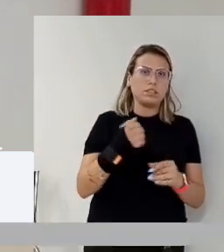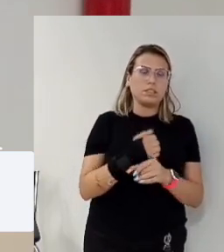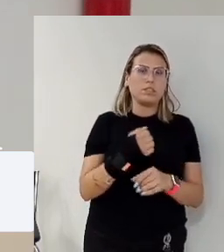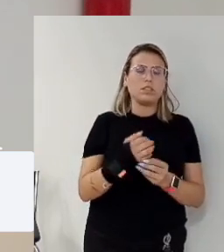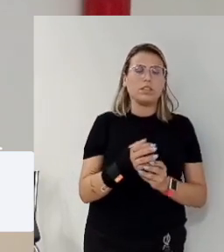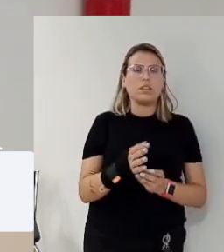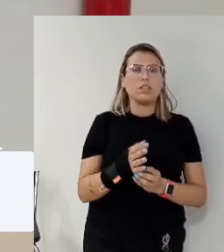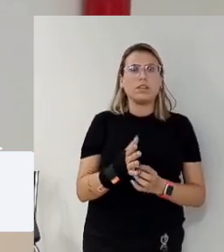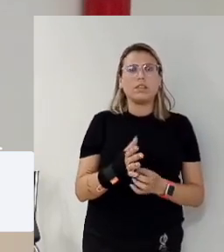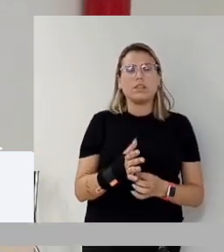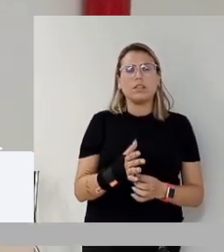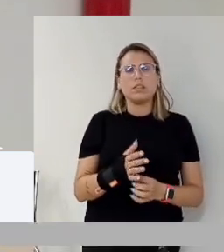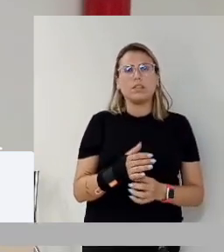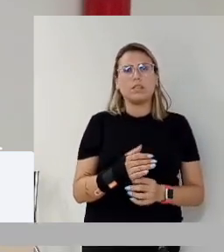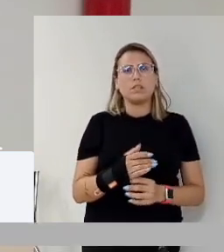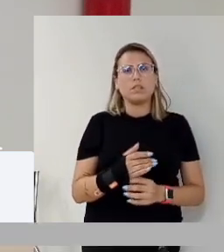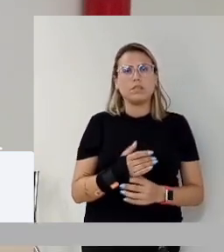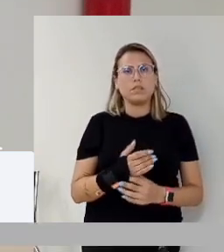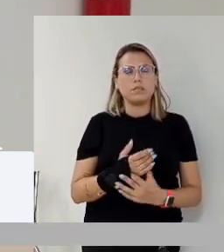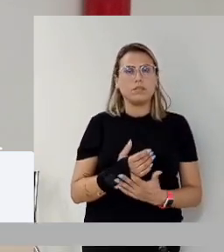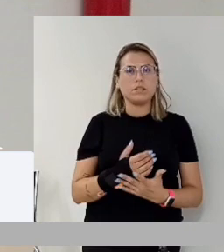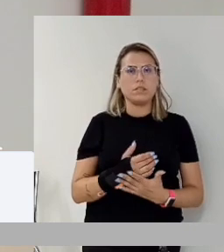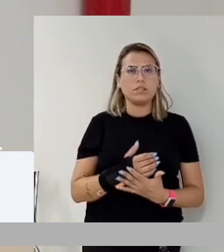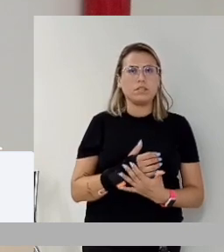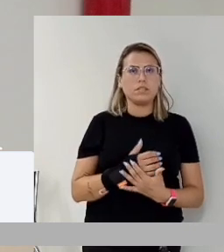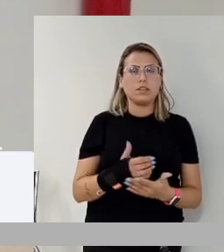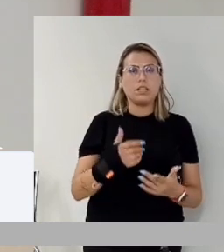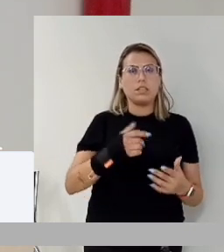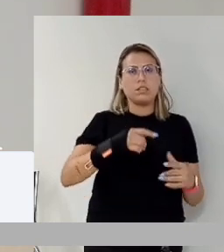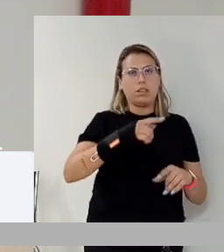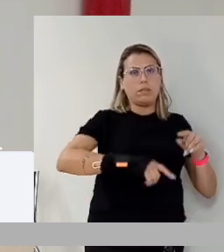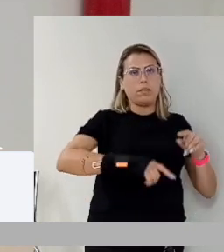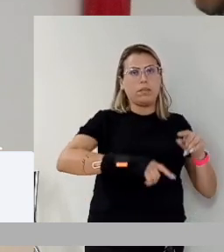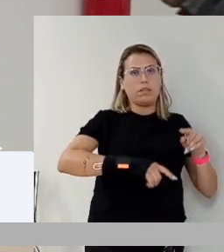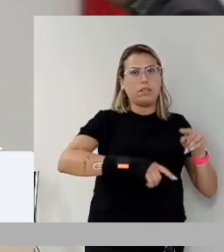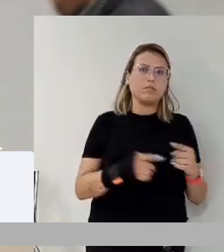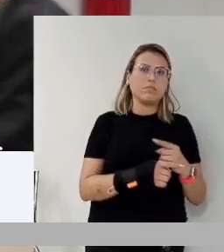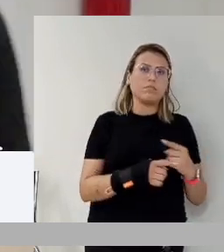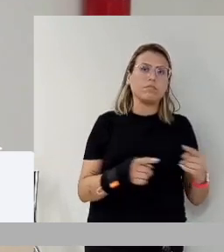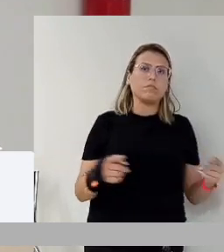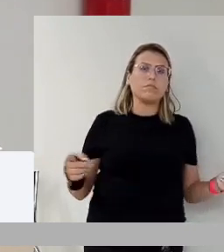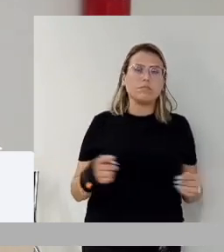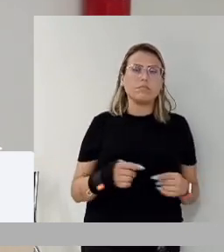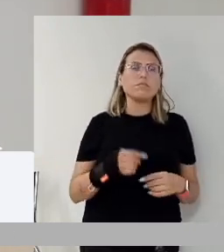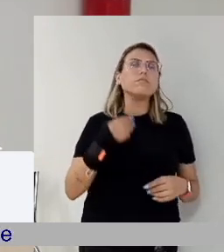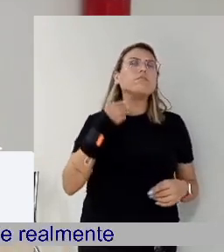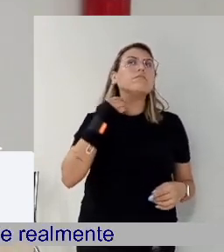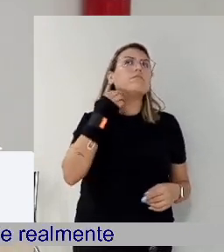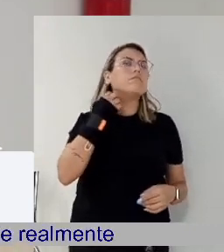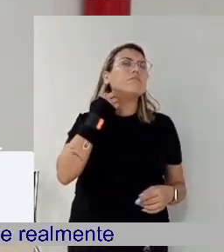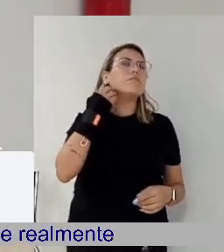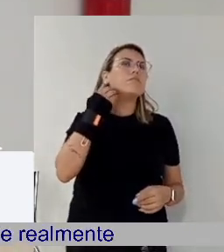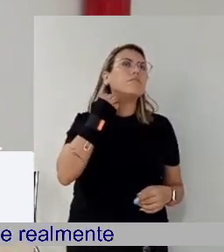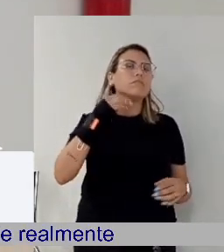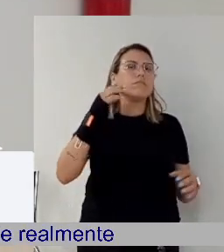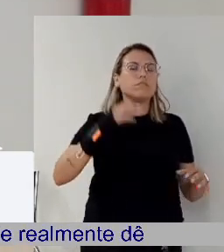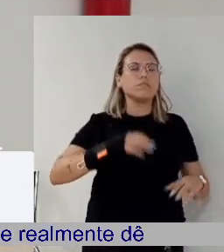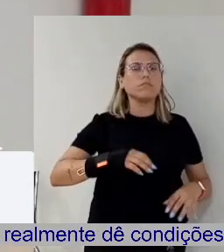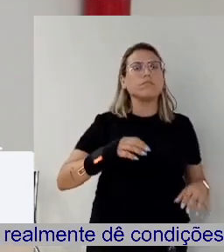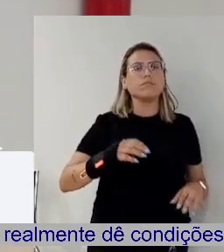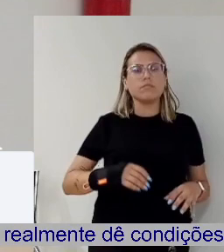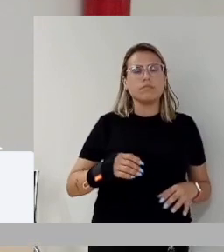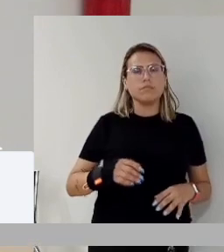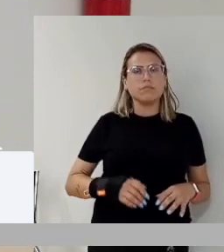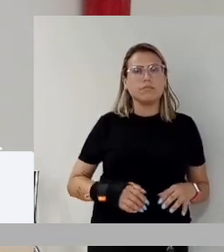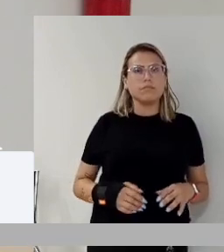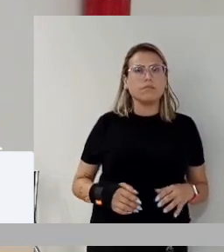é é lançar um material ali que realmente dê condições de trafegar ali porque na realidade a gente chave quando molha realmente patina